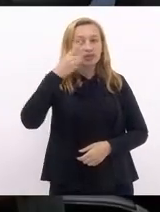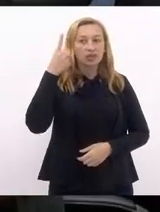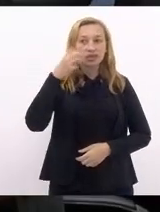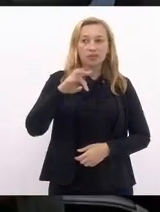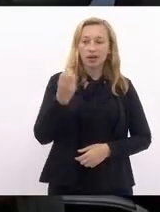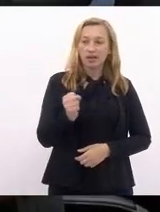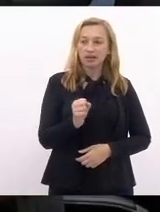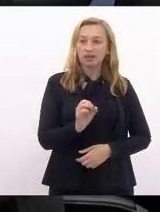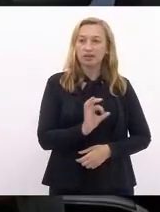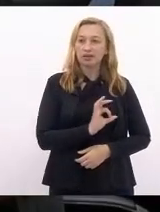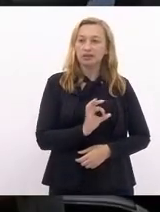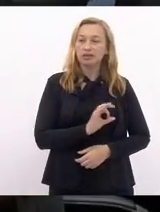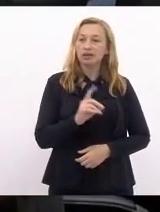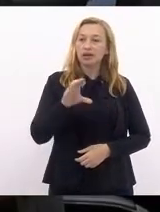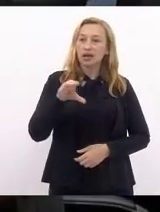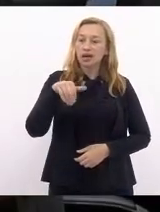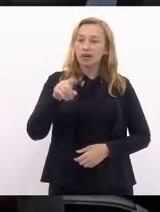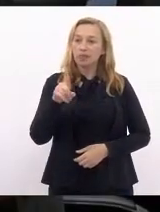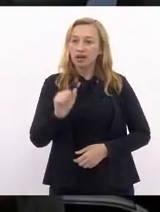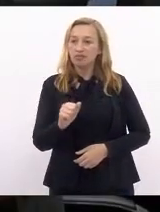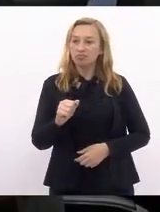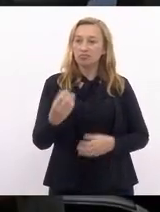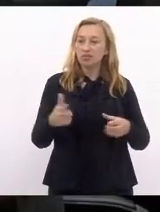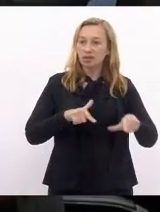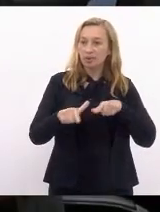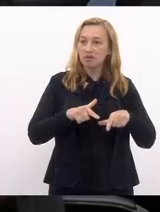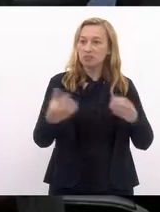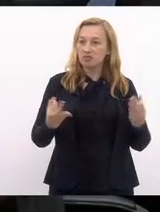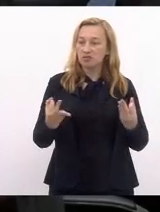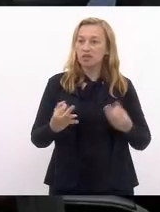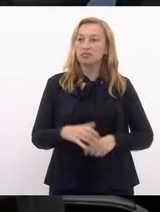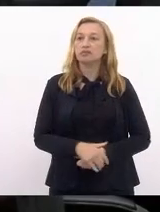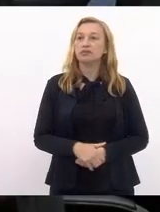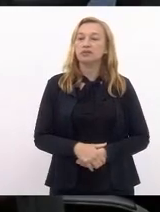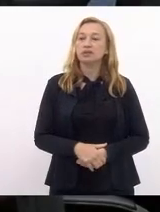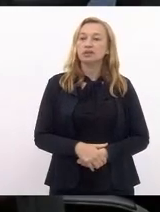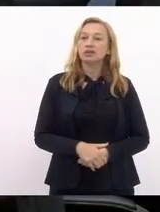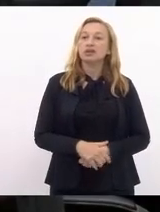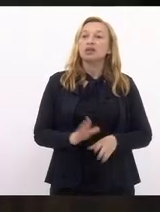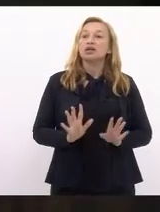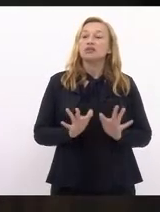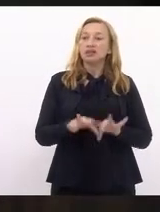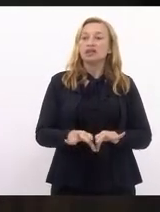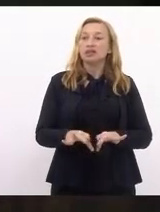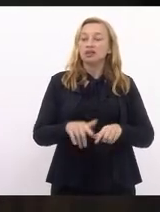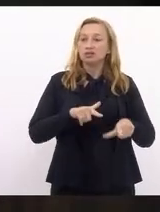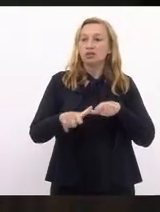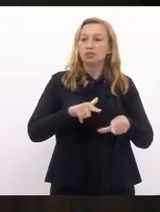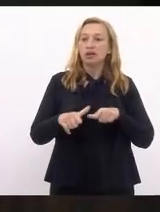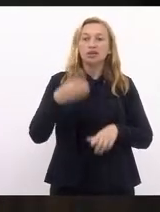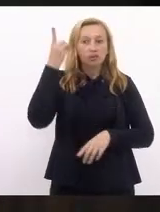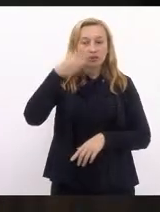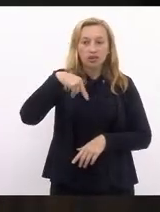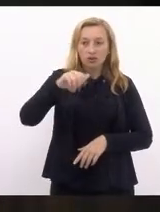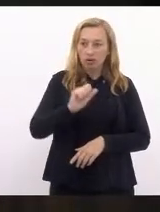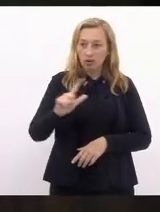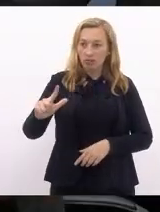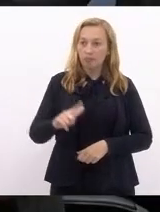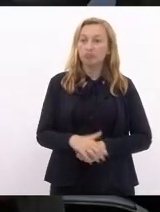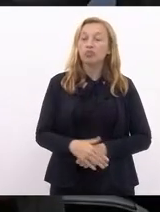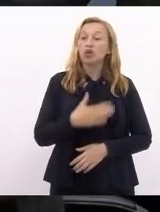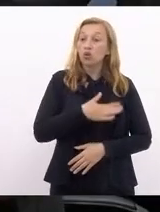Marta Rocha Camila faz um trabalho excepcional a presidência antes era o trabalho do deputado Laerte Carvalho